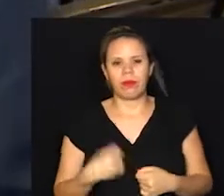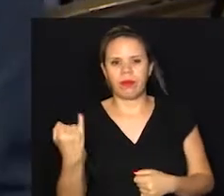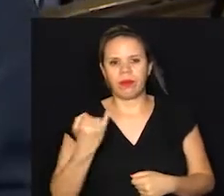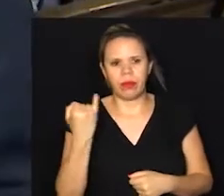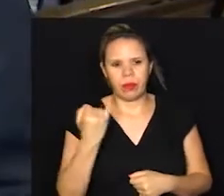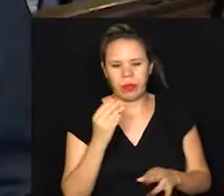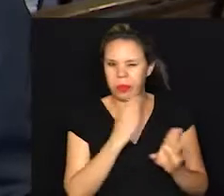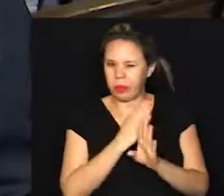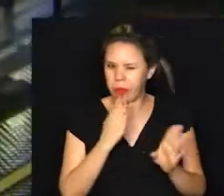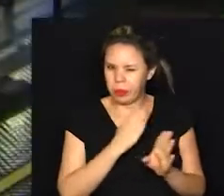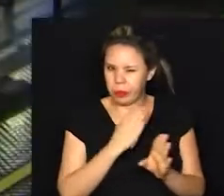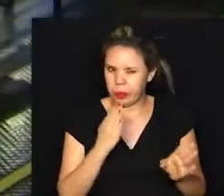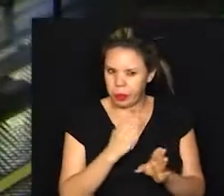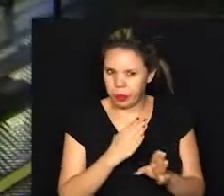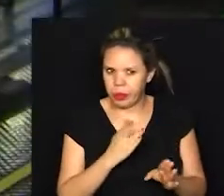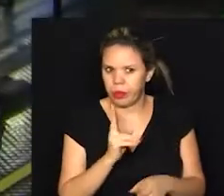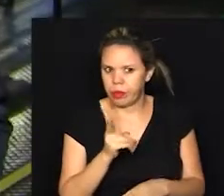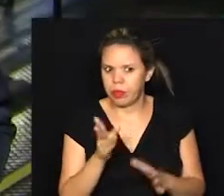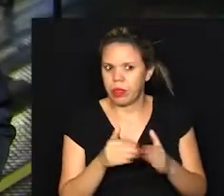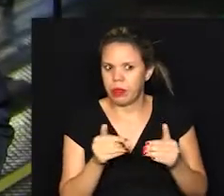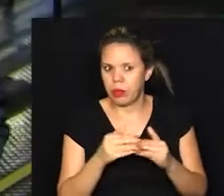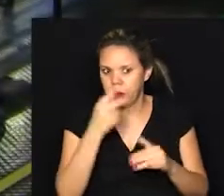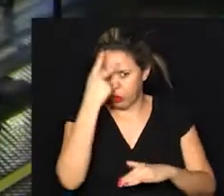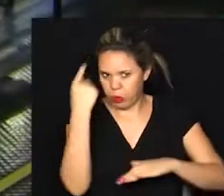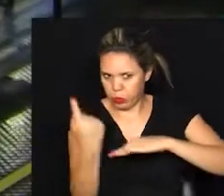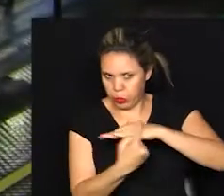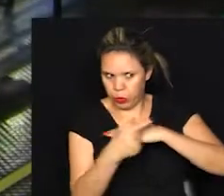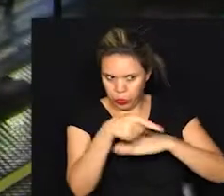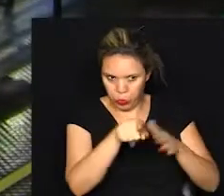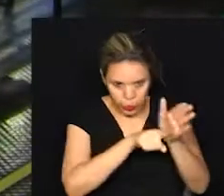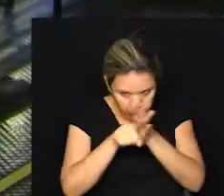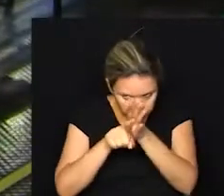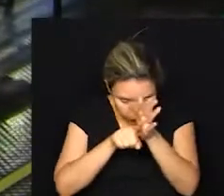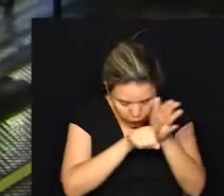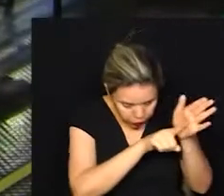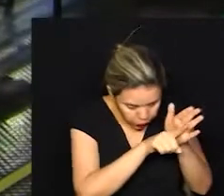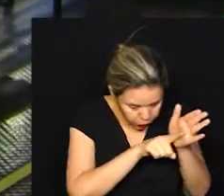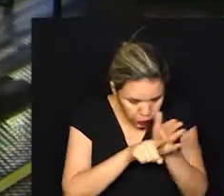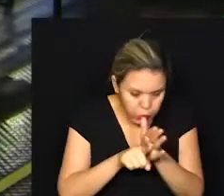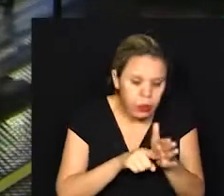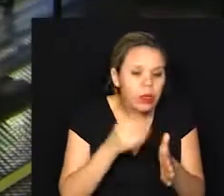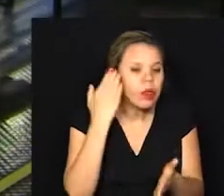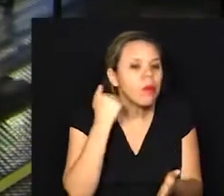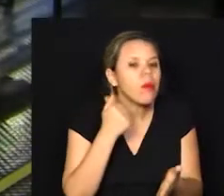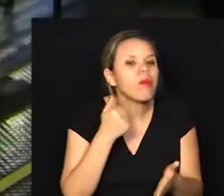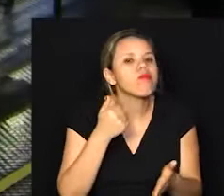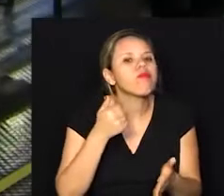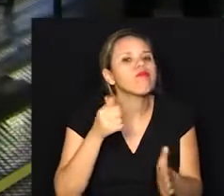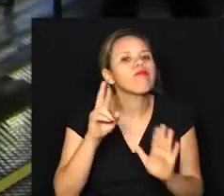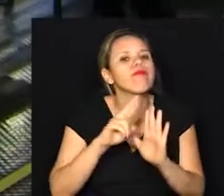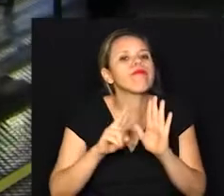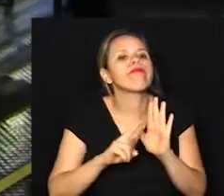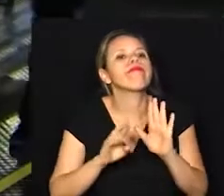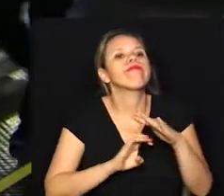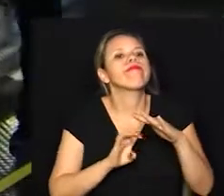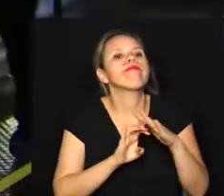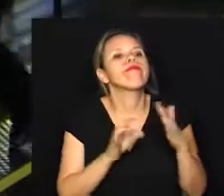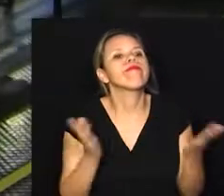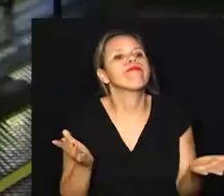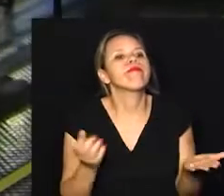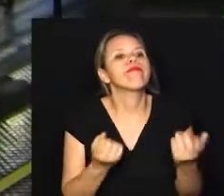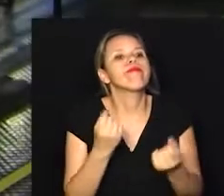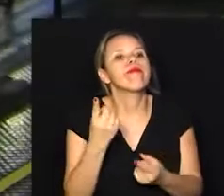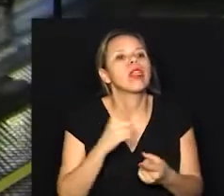é importante desconfiar. A gente sempre pede para que o consumidor faça uma busca para saber a procedência da empresa,